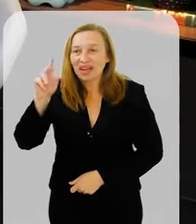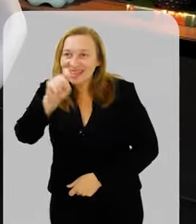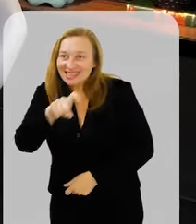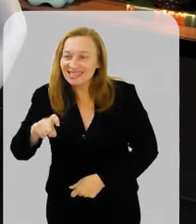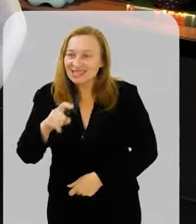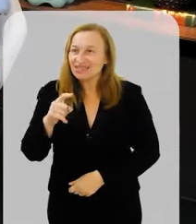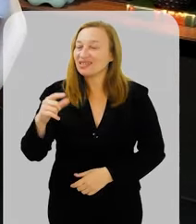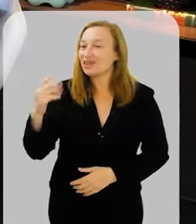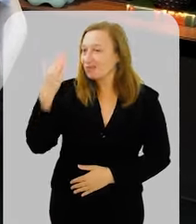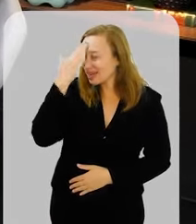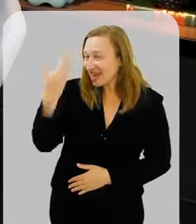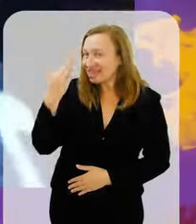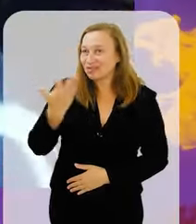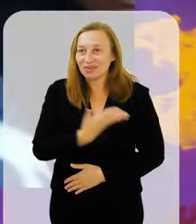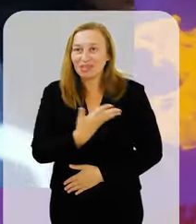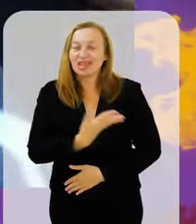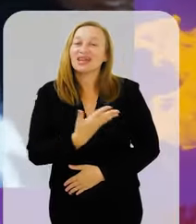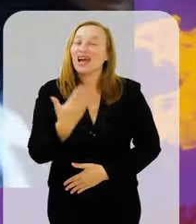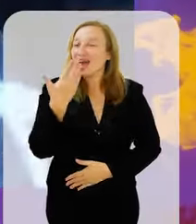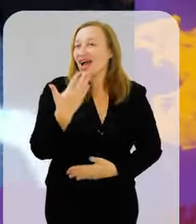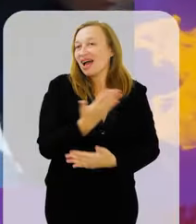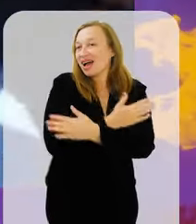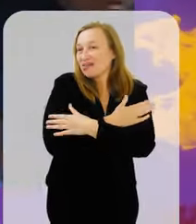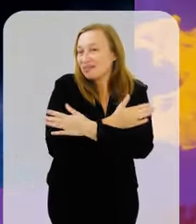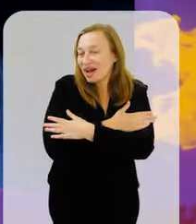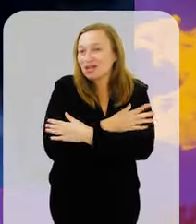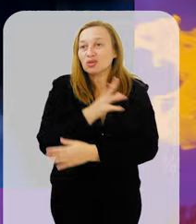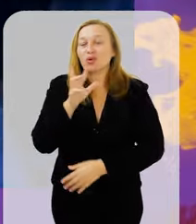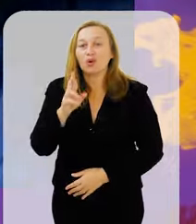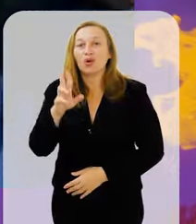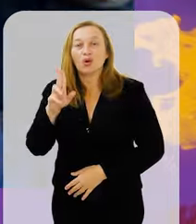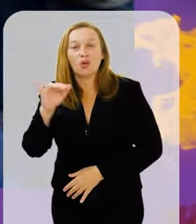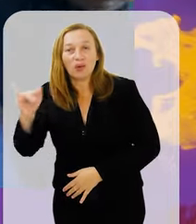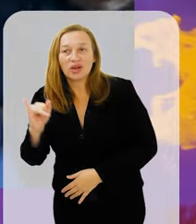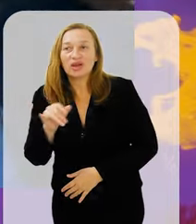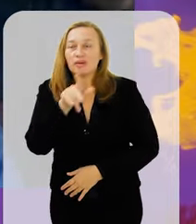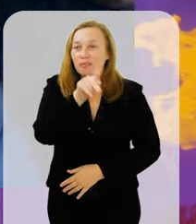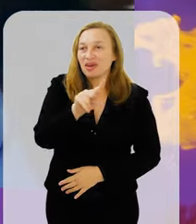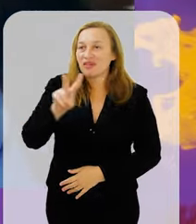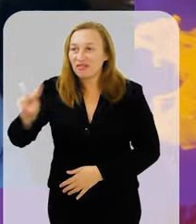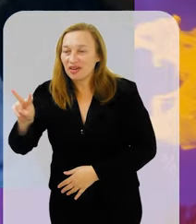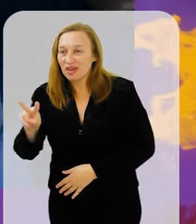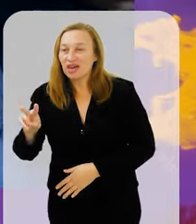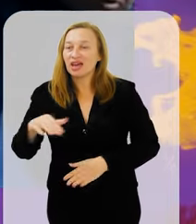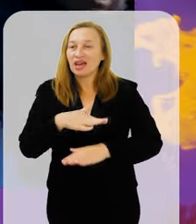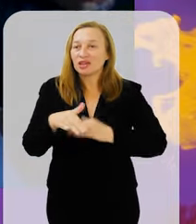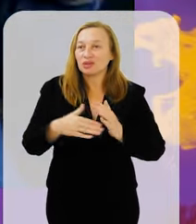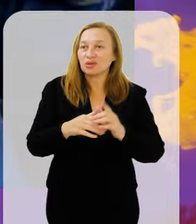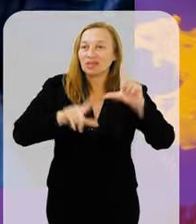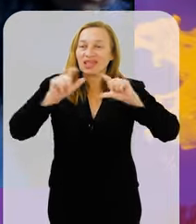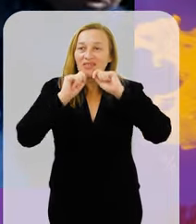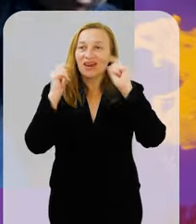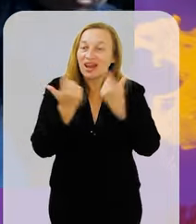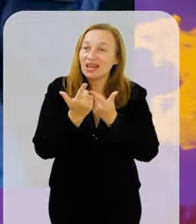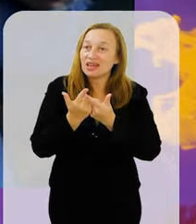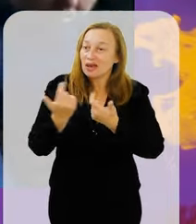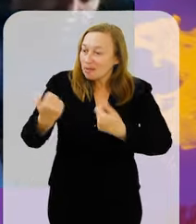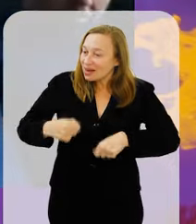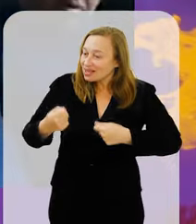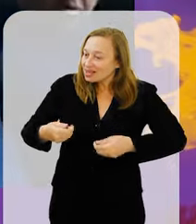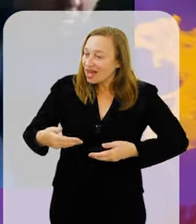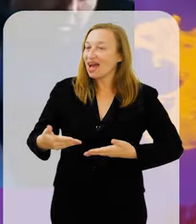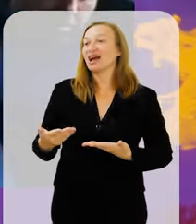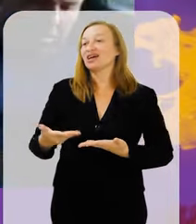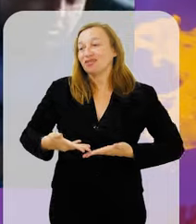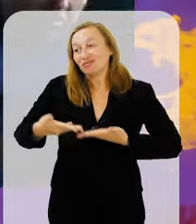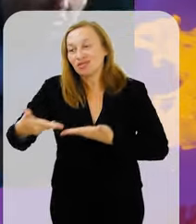Valeu, Renato. Obrigado aí, amigo. Um grande abraço, sou Rui, um grande abraço, PV, um grande abraço a todos da TV Alerj, quando precisar